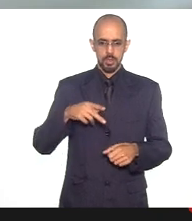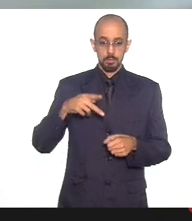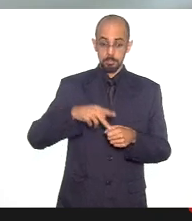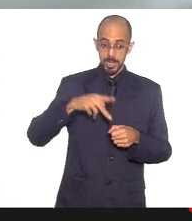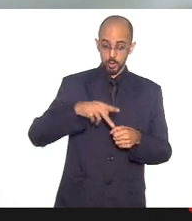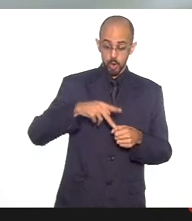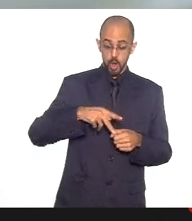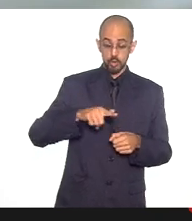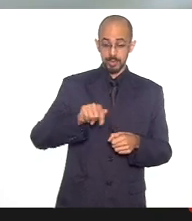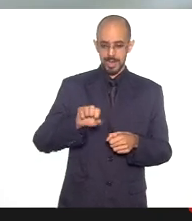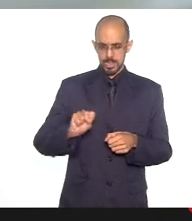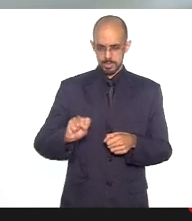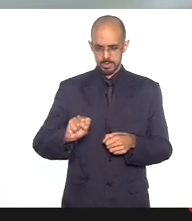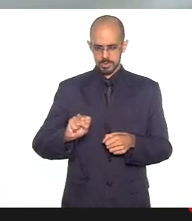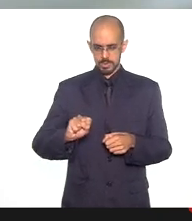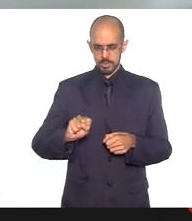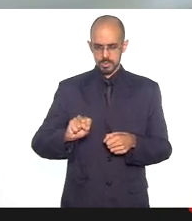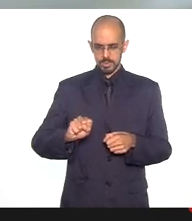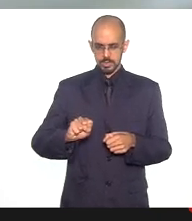Que campos